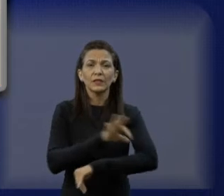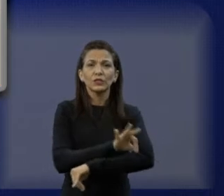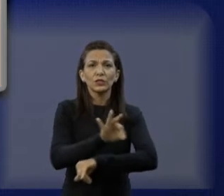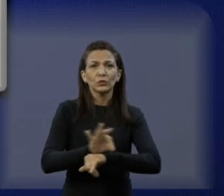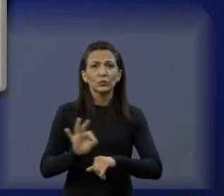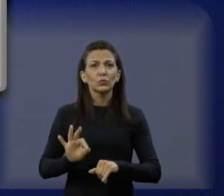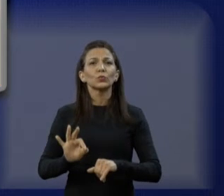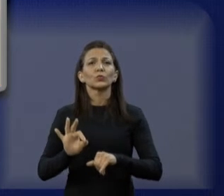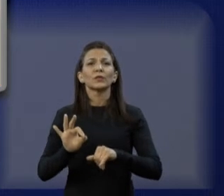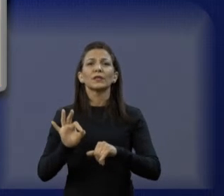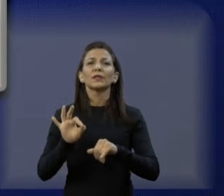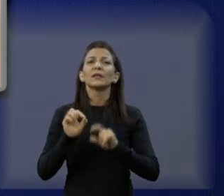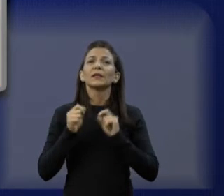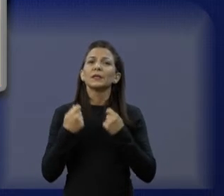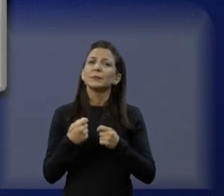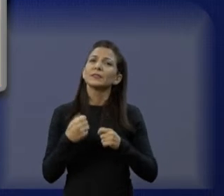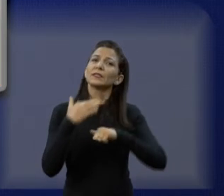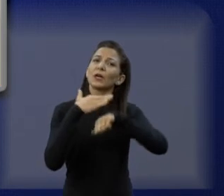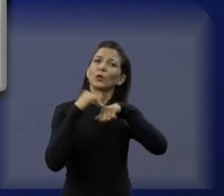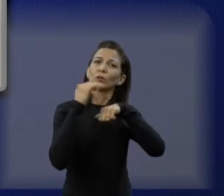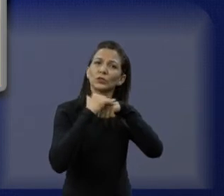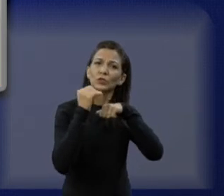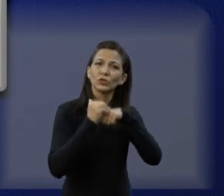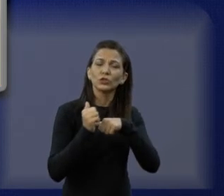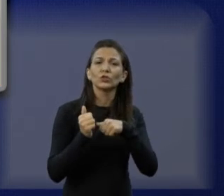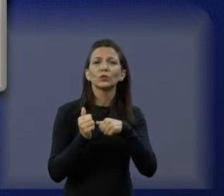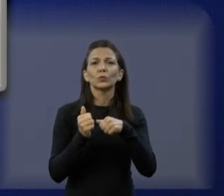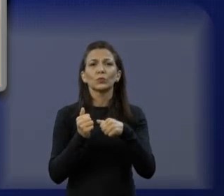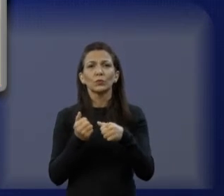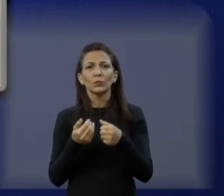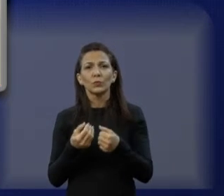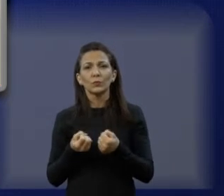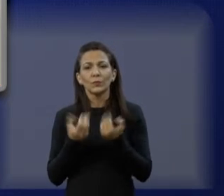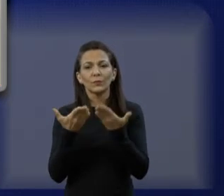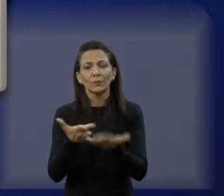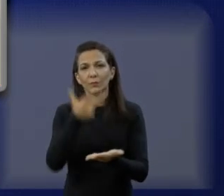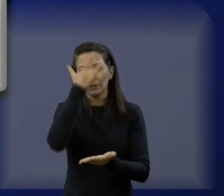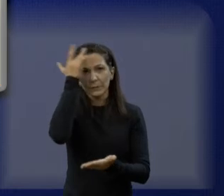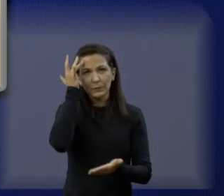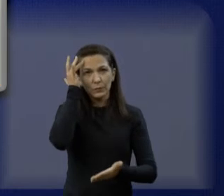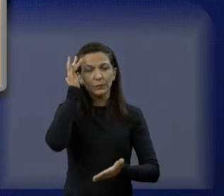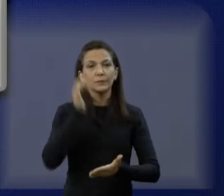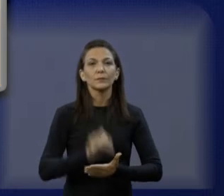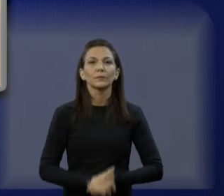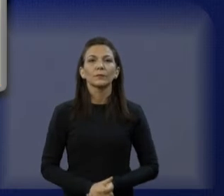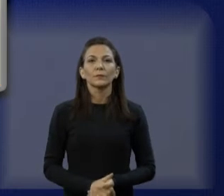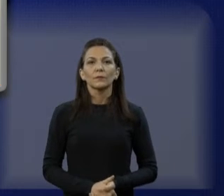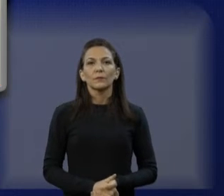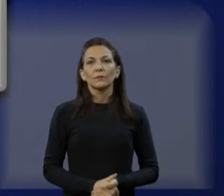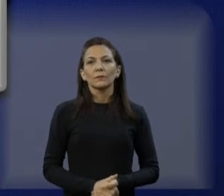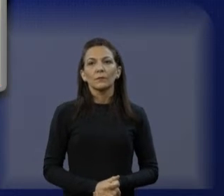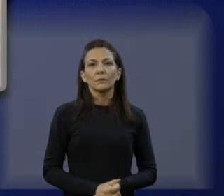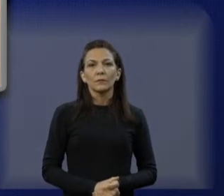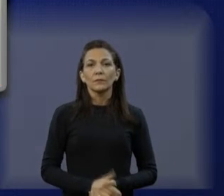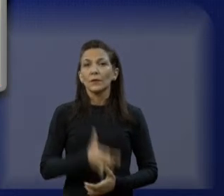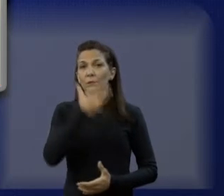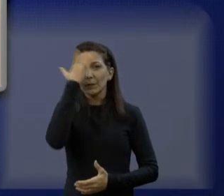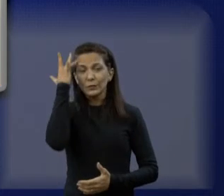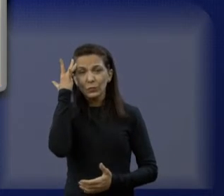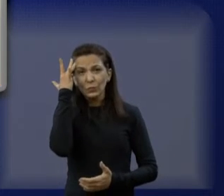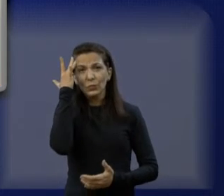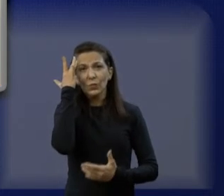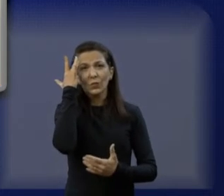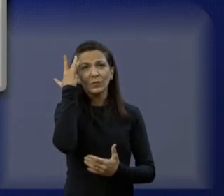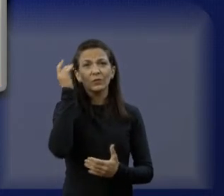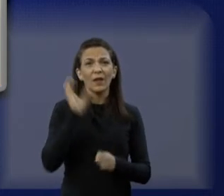em cidades que sejam gentis e generosos para as pessoas Ah e eu também quero falar que alguns ainda insiste em